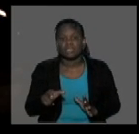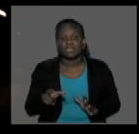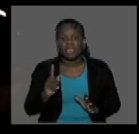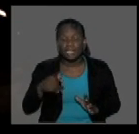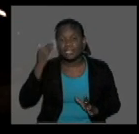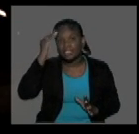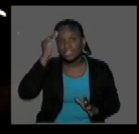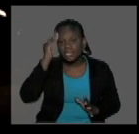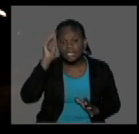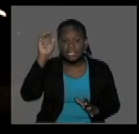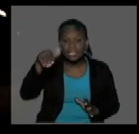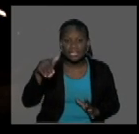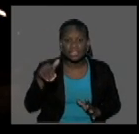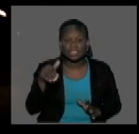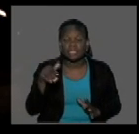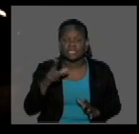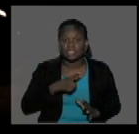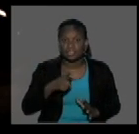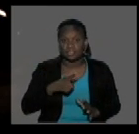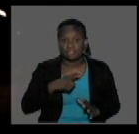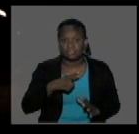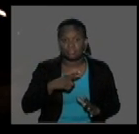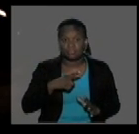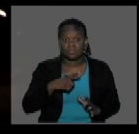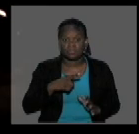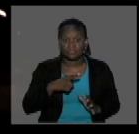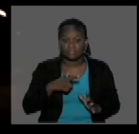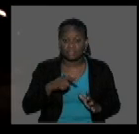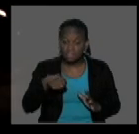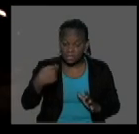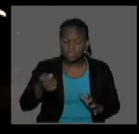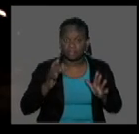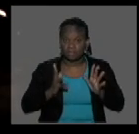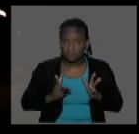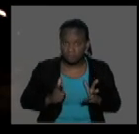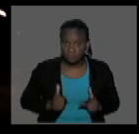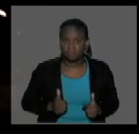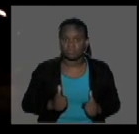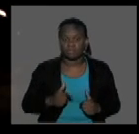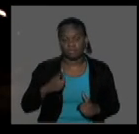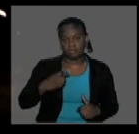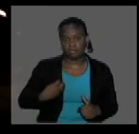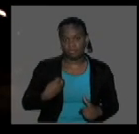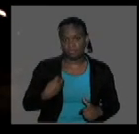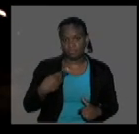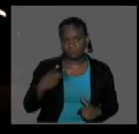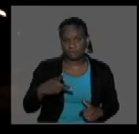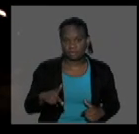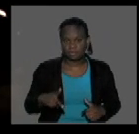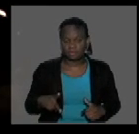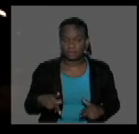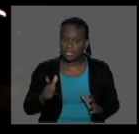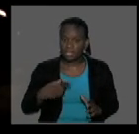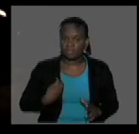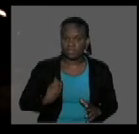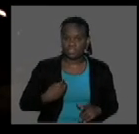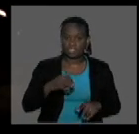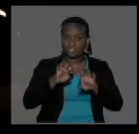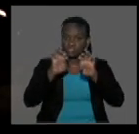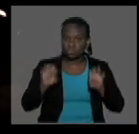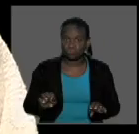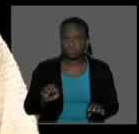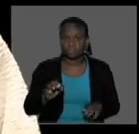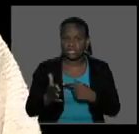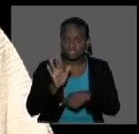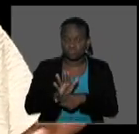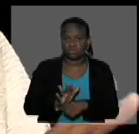é compreendê-lo como detentor de uma sacralidade existencial. É o que estrutura a vida, é o que dá sentido